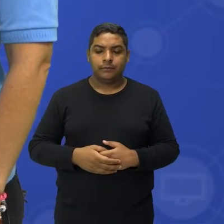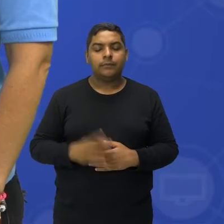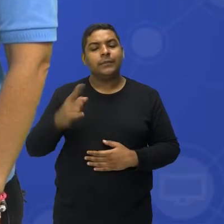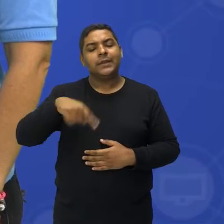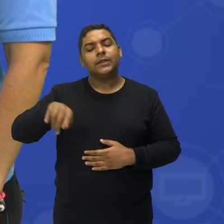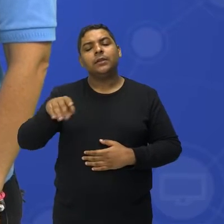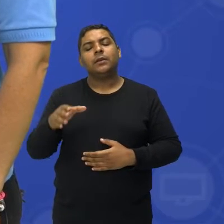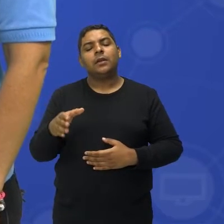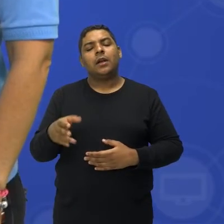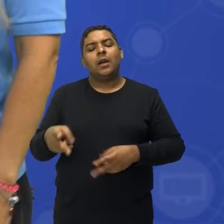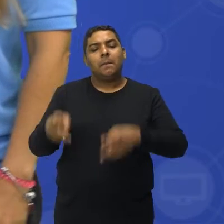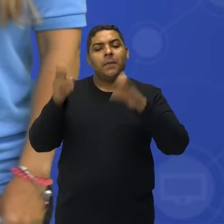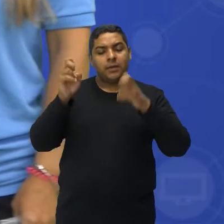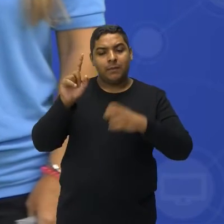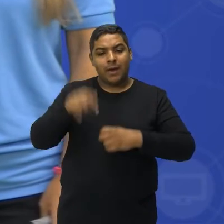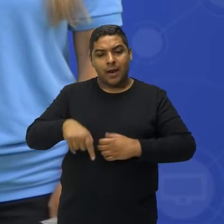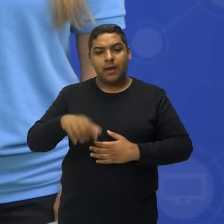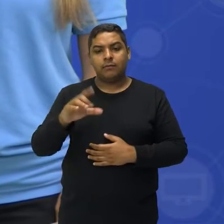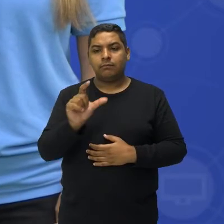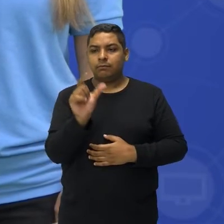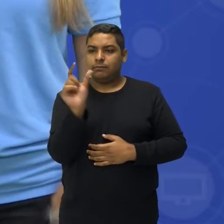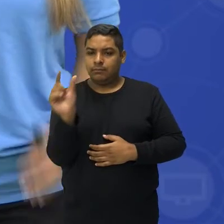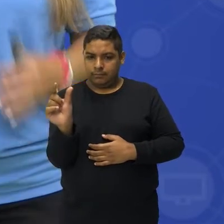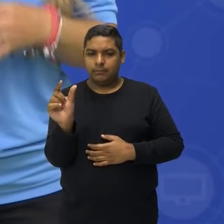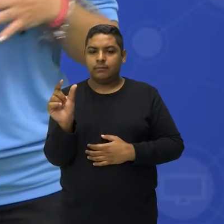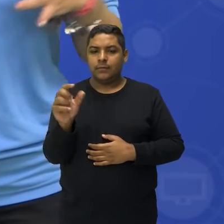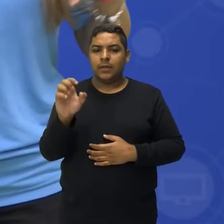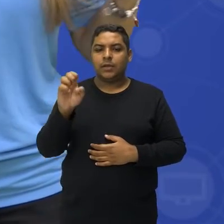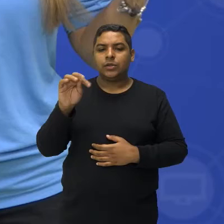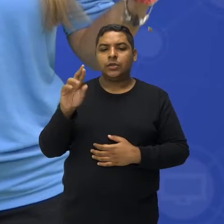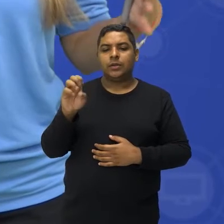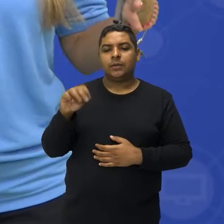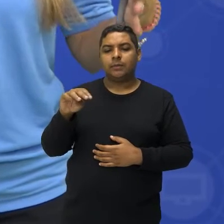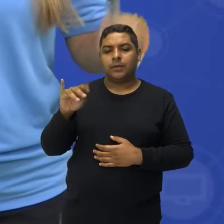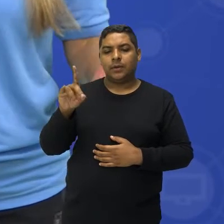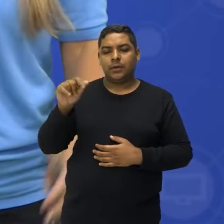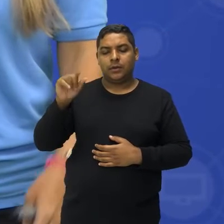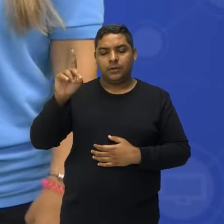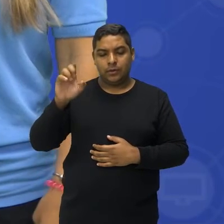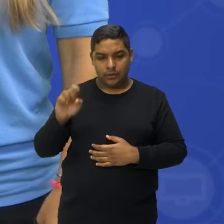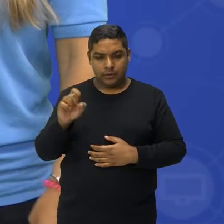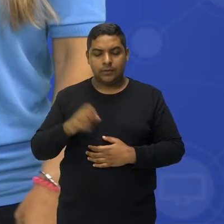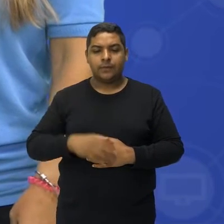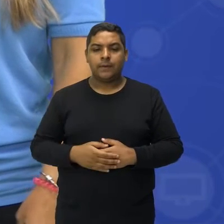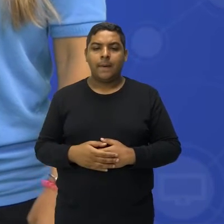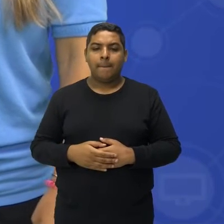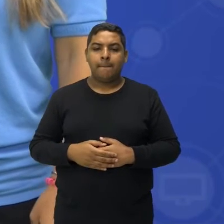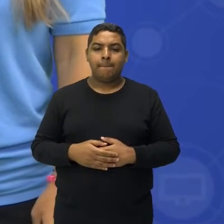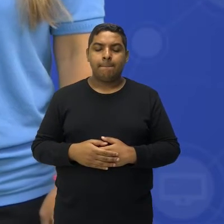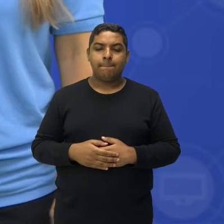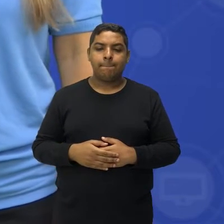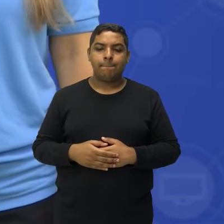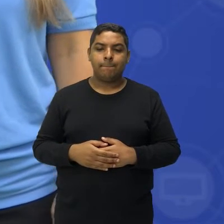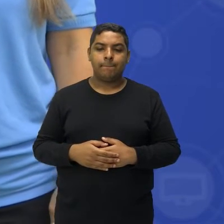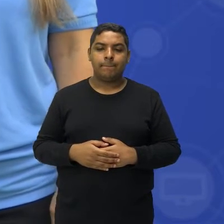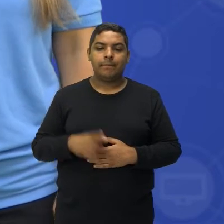na extremidade, tá? Diferente das cetonas, que a carbonila está no meio da cadeia, aqui a gente tem a carbonila